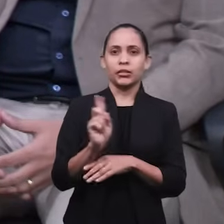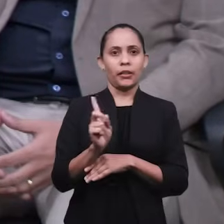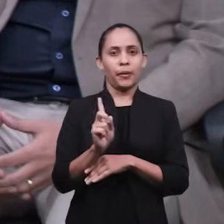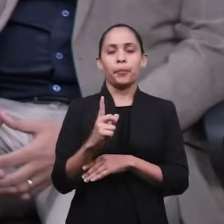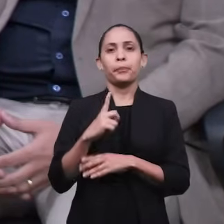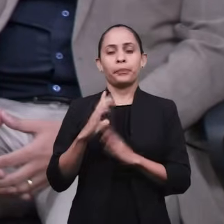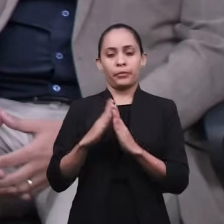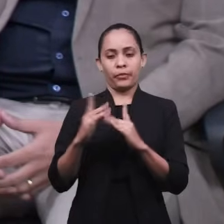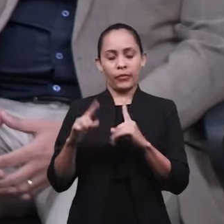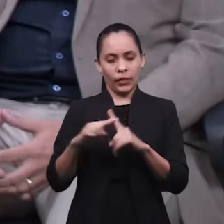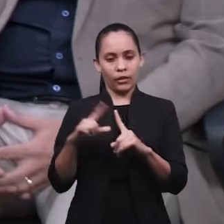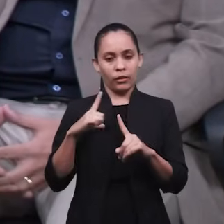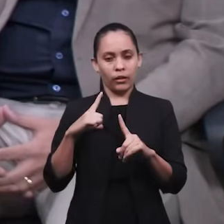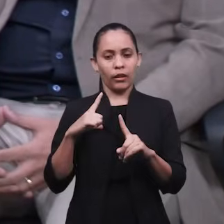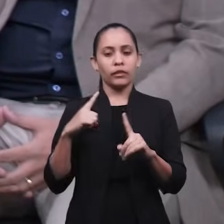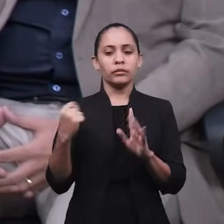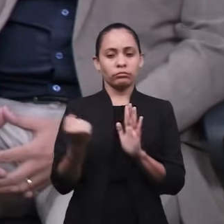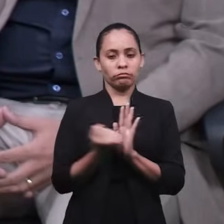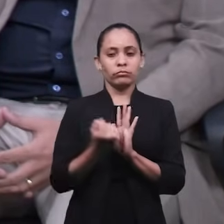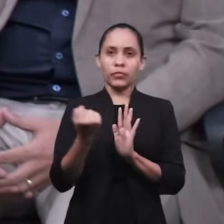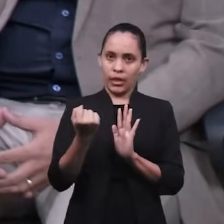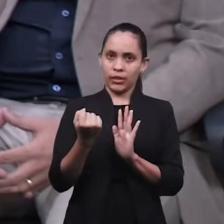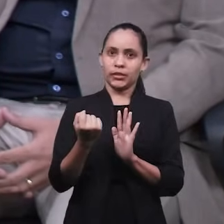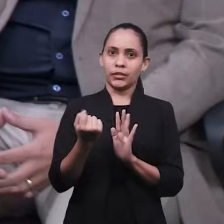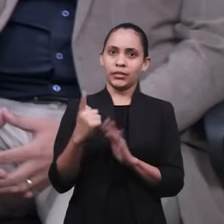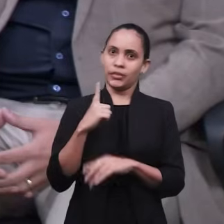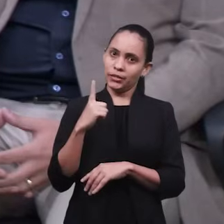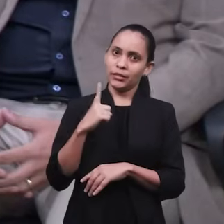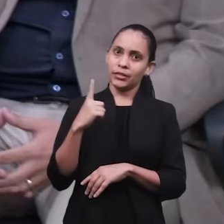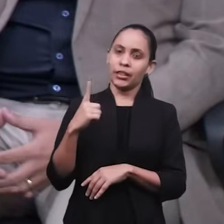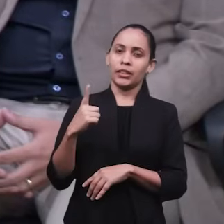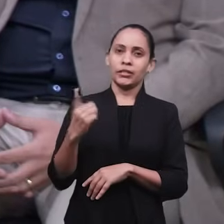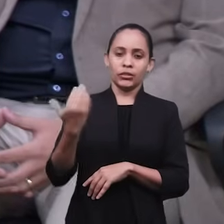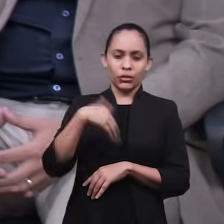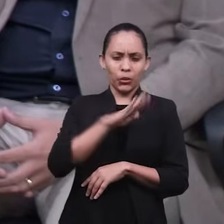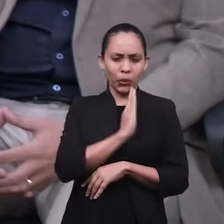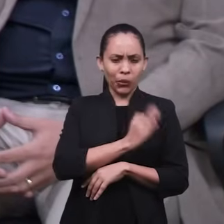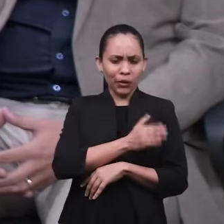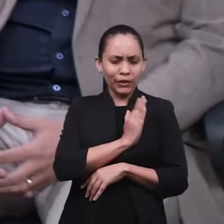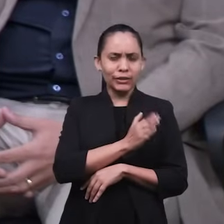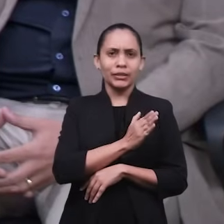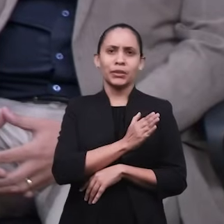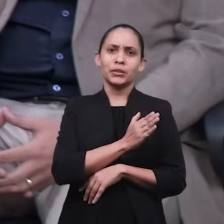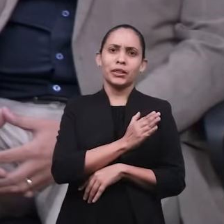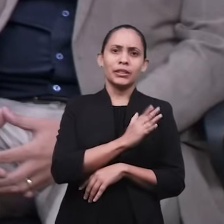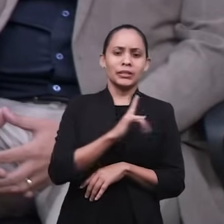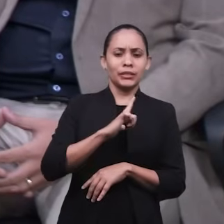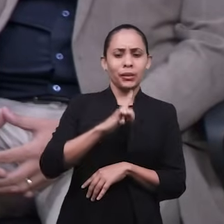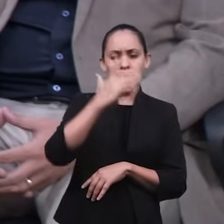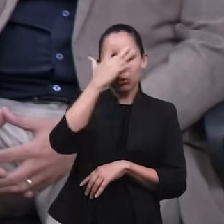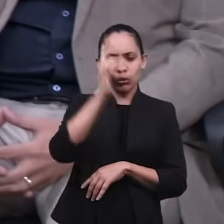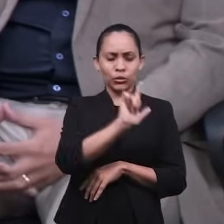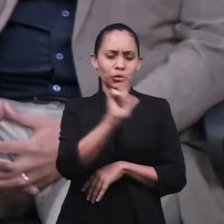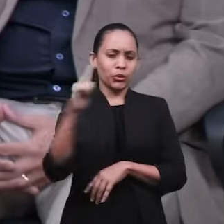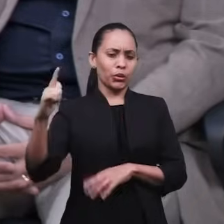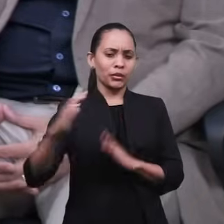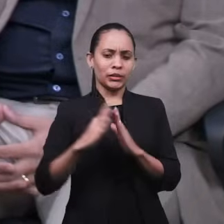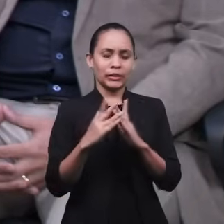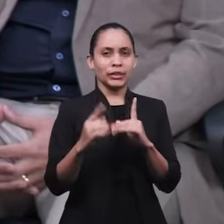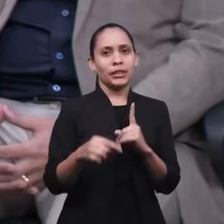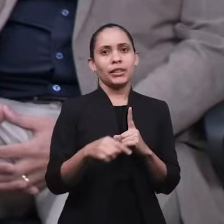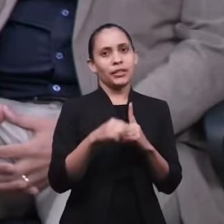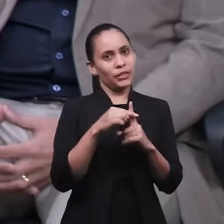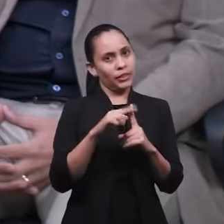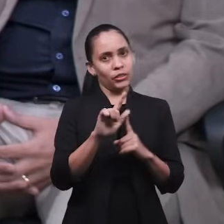da igreja tem essa identidade, né? Que o louvor, ele entra nos corações, como você citou, até de pessoas de outras